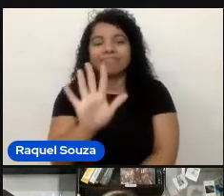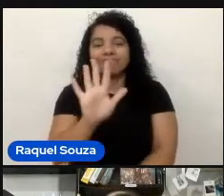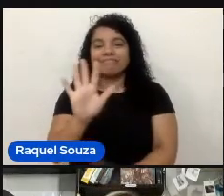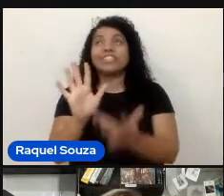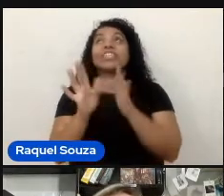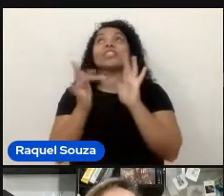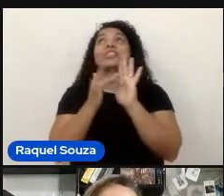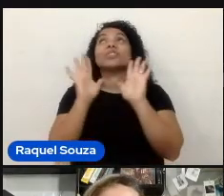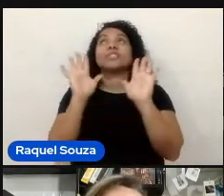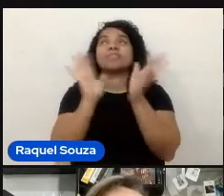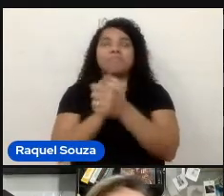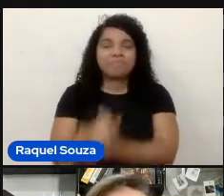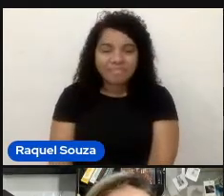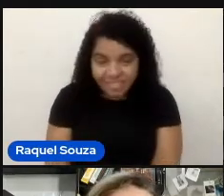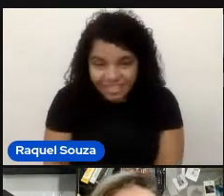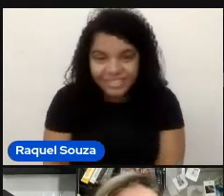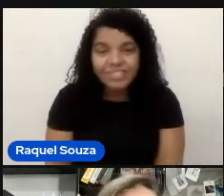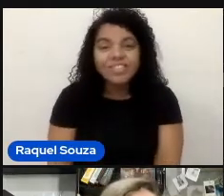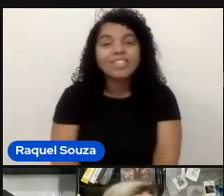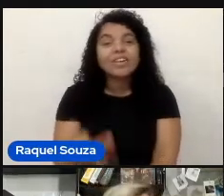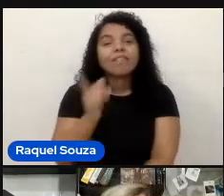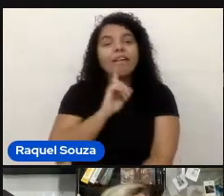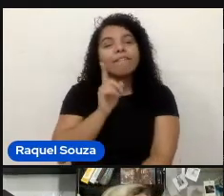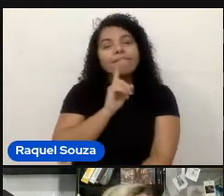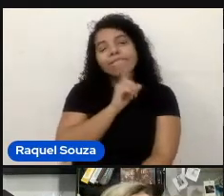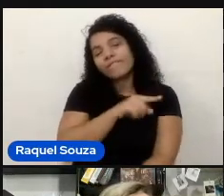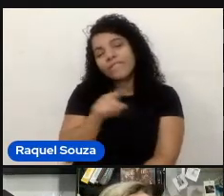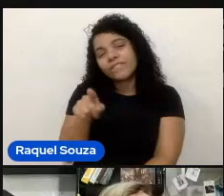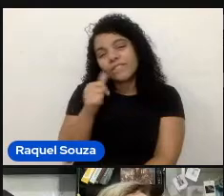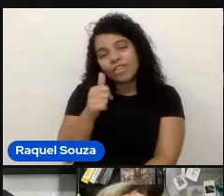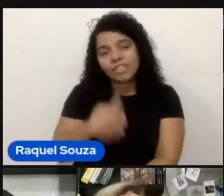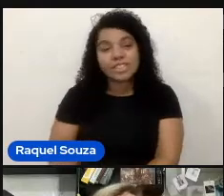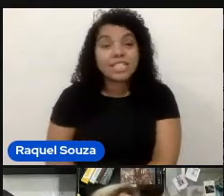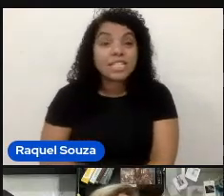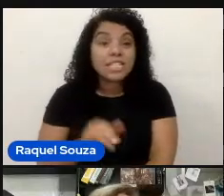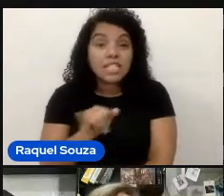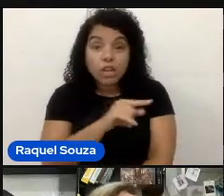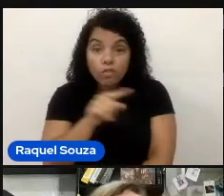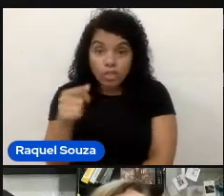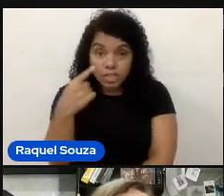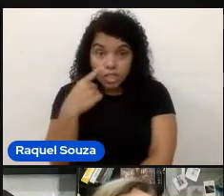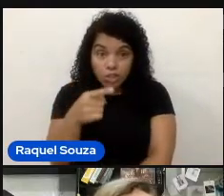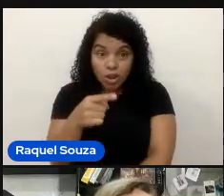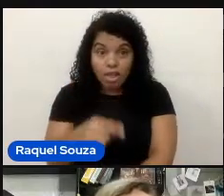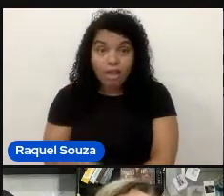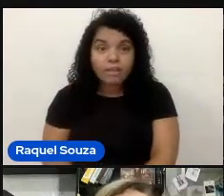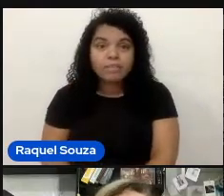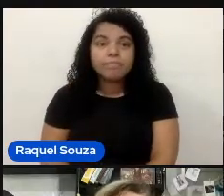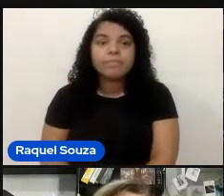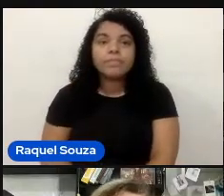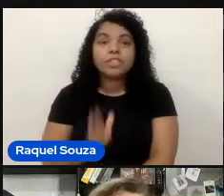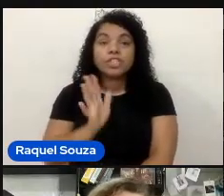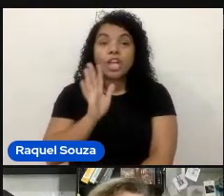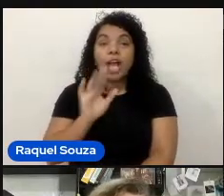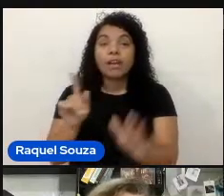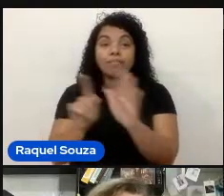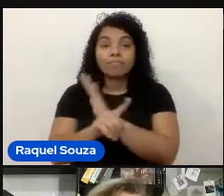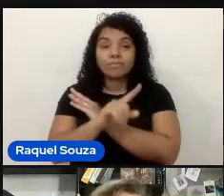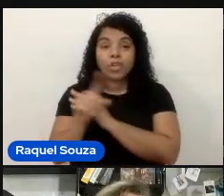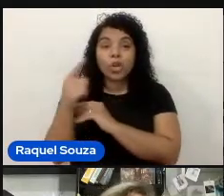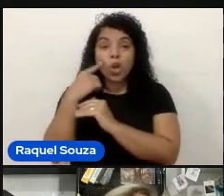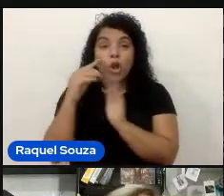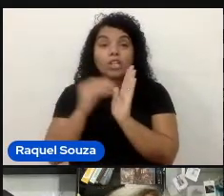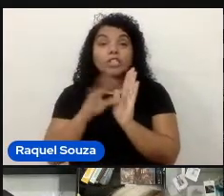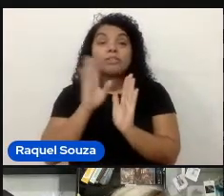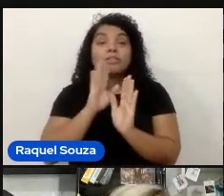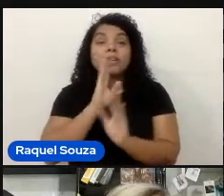Então, a gente trouxe algumas provocaçõezinhas para vocês. Inclusive, se vocês olharem aí, eu já lancei uma enquete bacaninha,